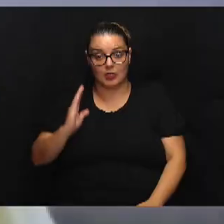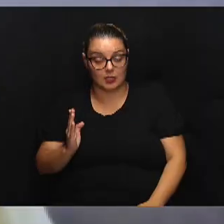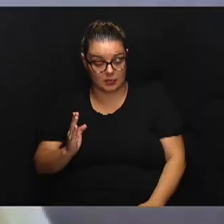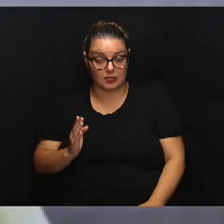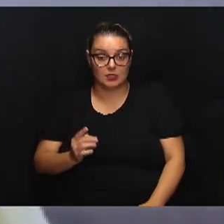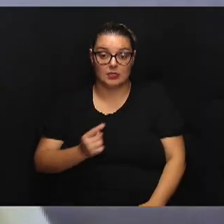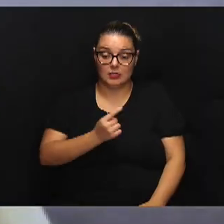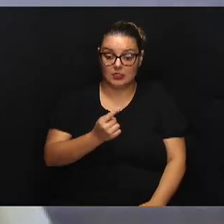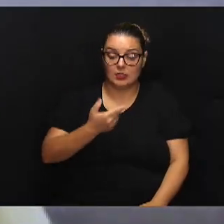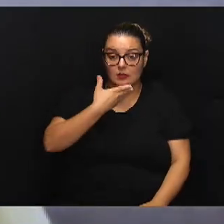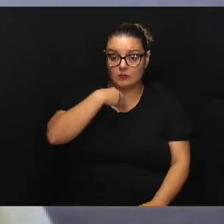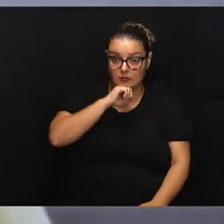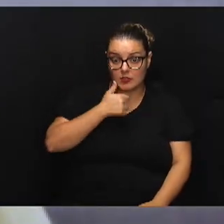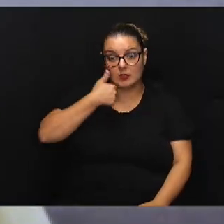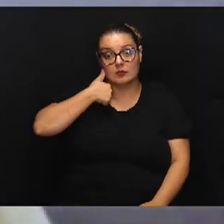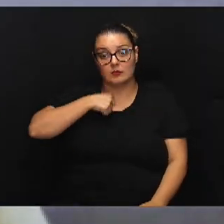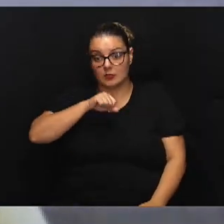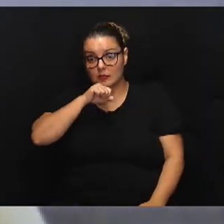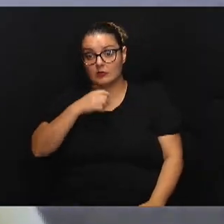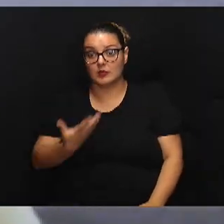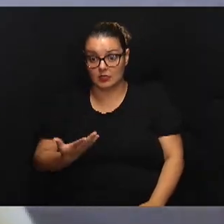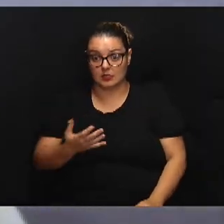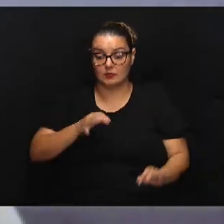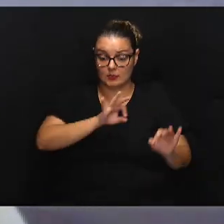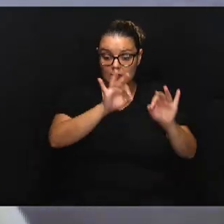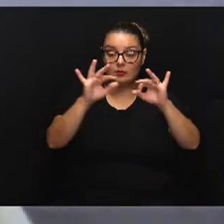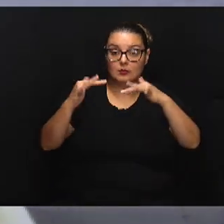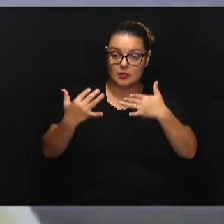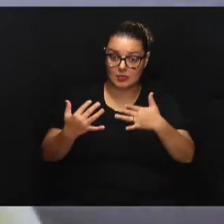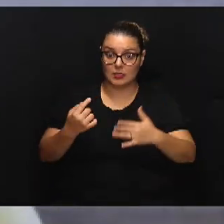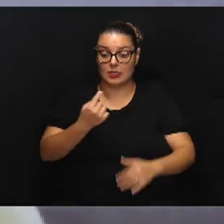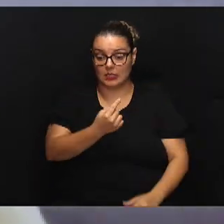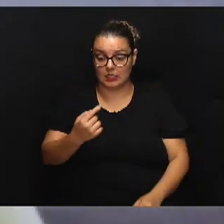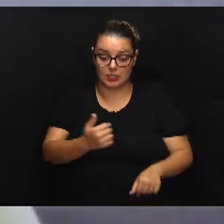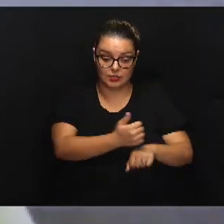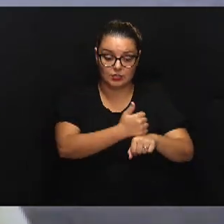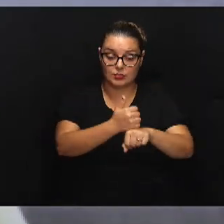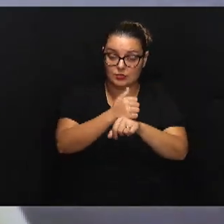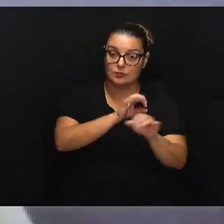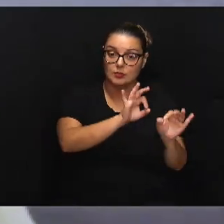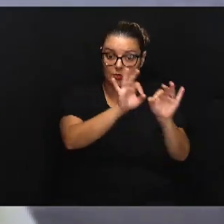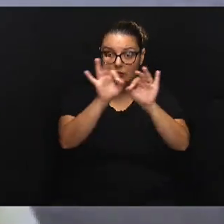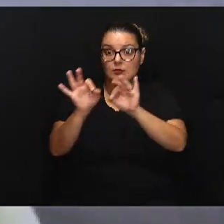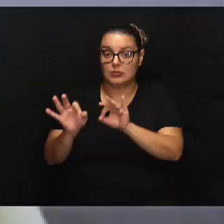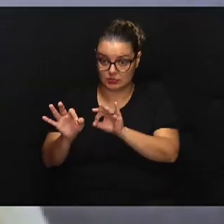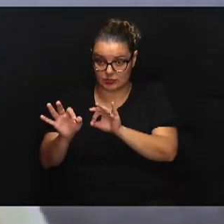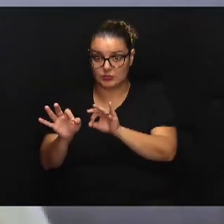cada pai ou cada mãe que está assistindo, cada profissional que está assistindo,